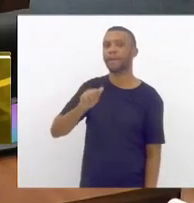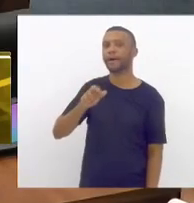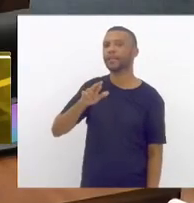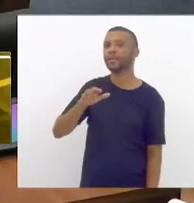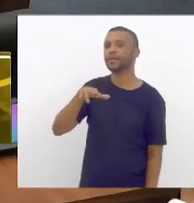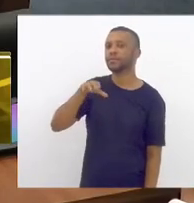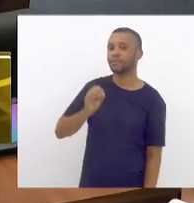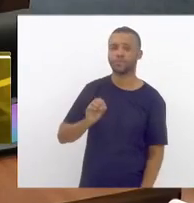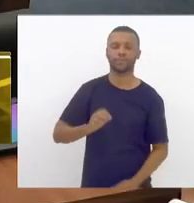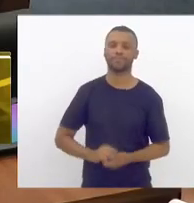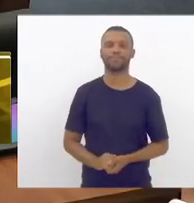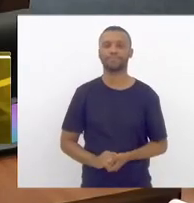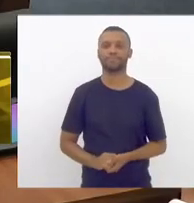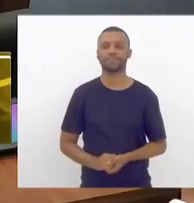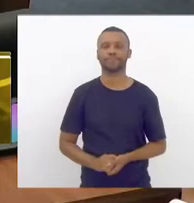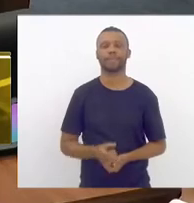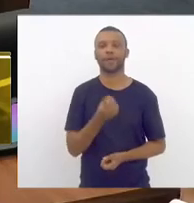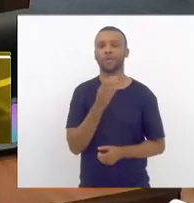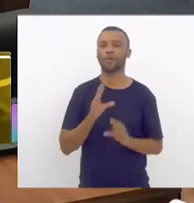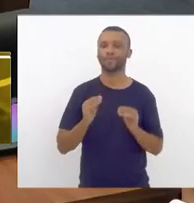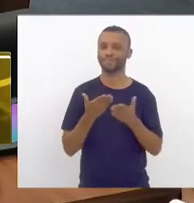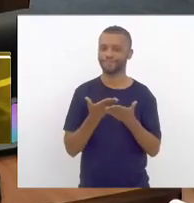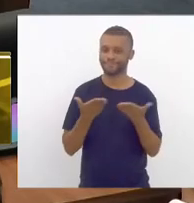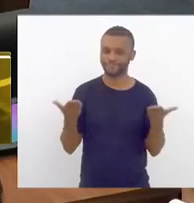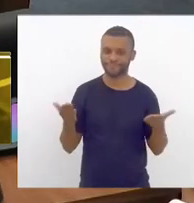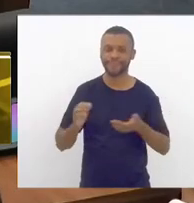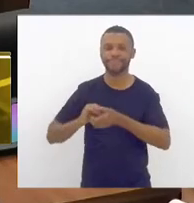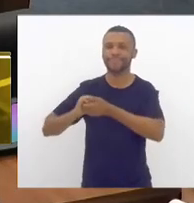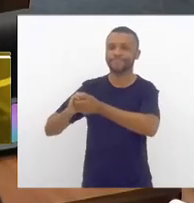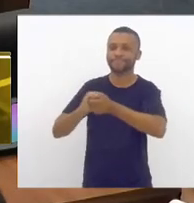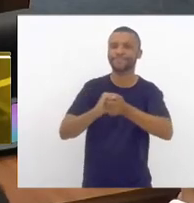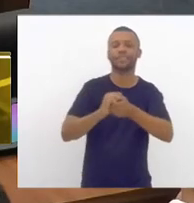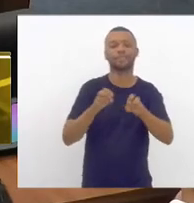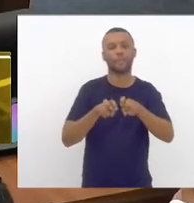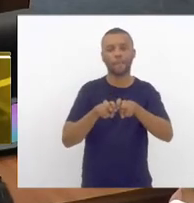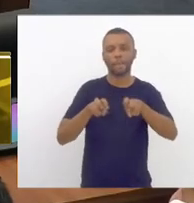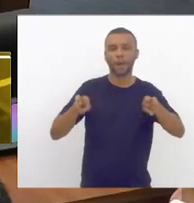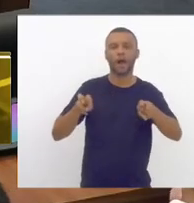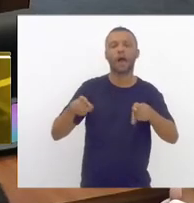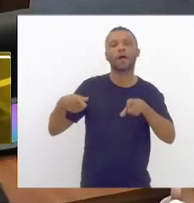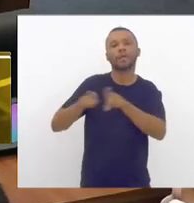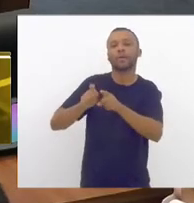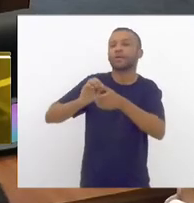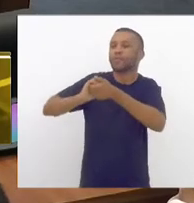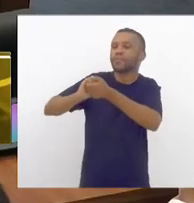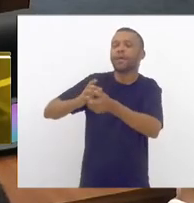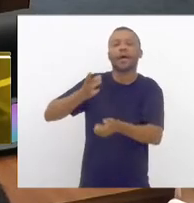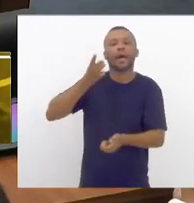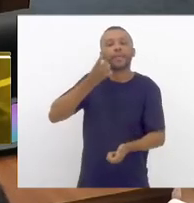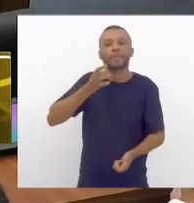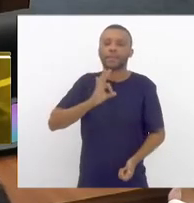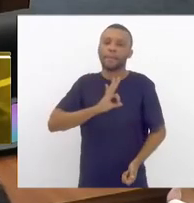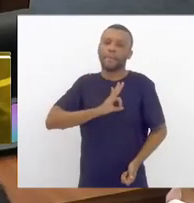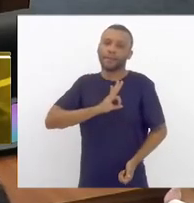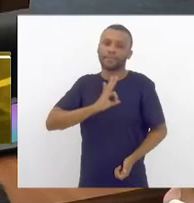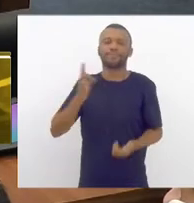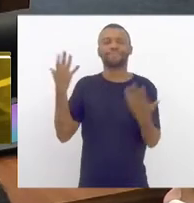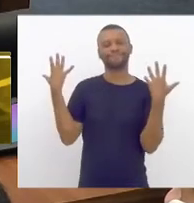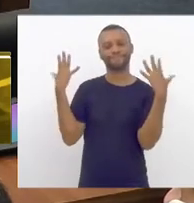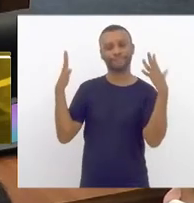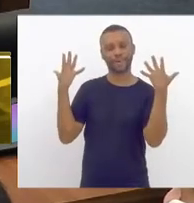Boa noite a todos cumprimento os meus colegas de mesa cumprimentando a deputada Marta Rocha a quem eu